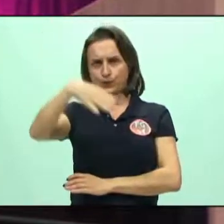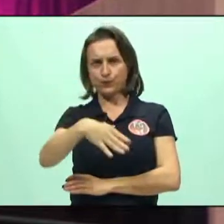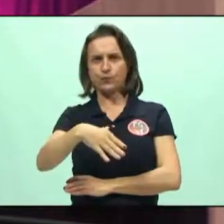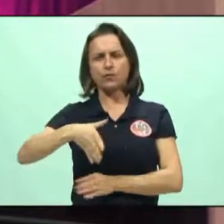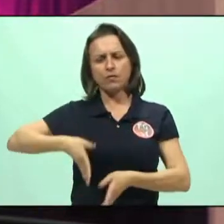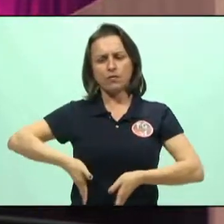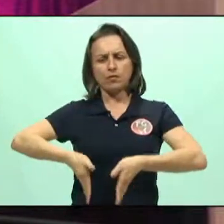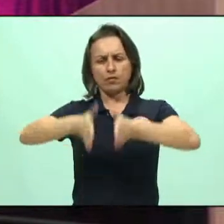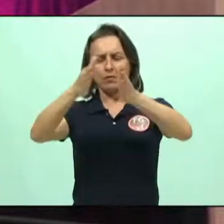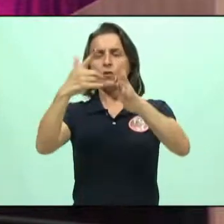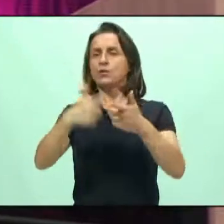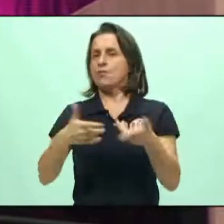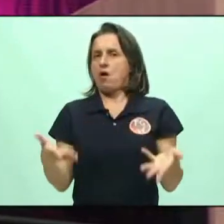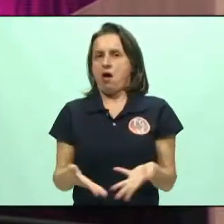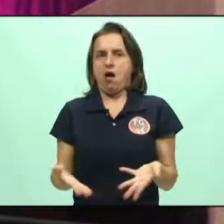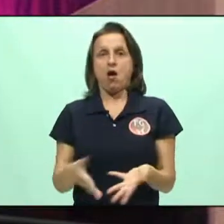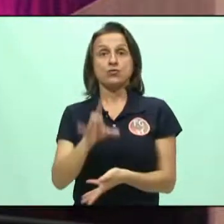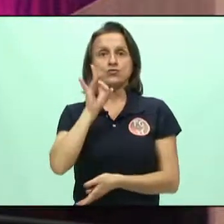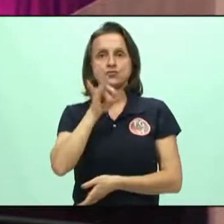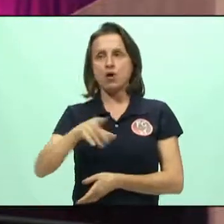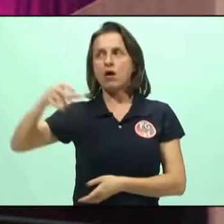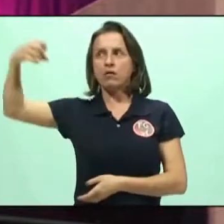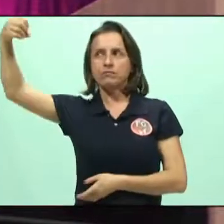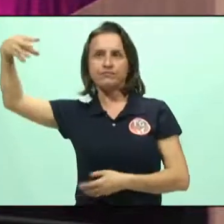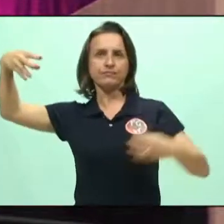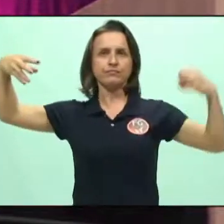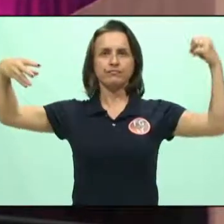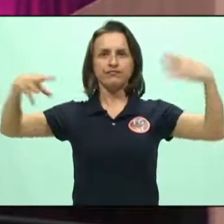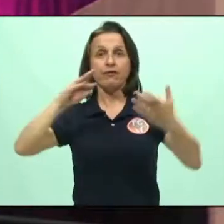atualmente consta apenas iluminação lateral